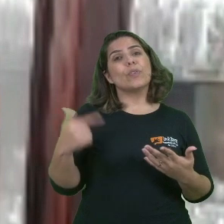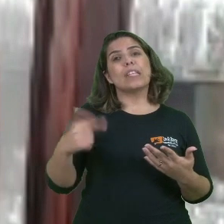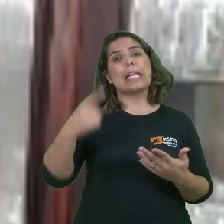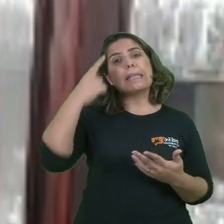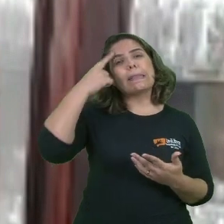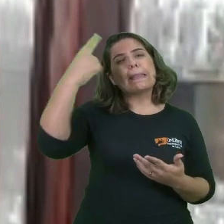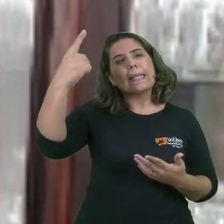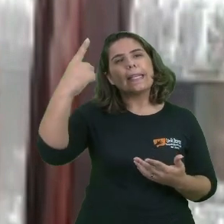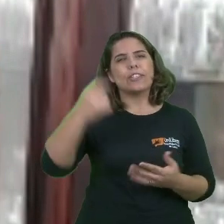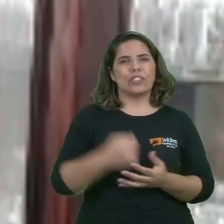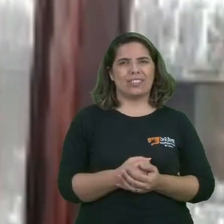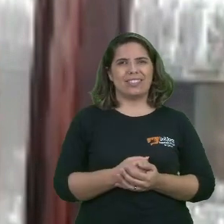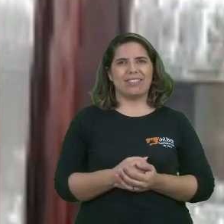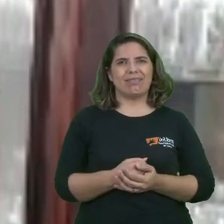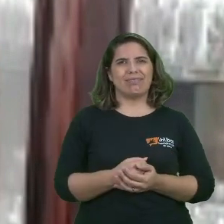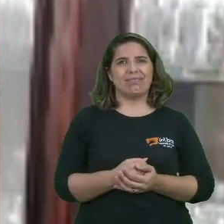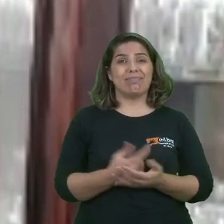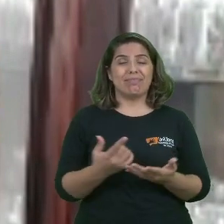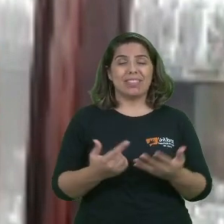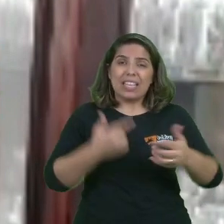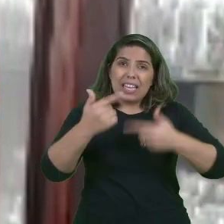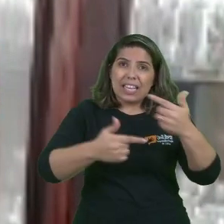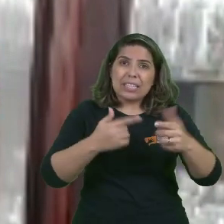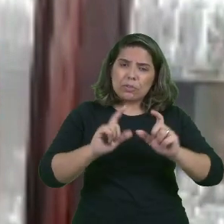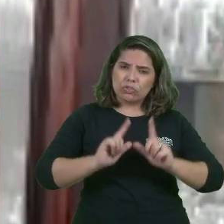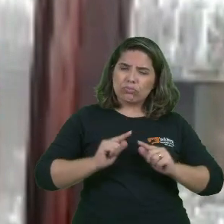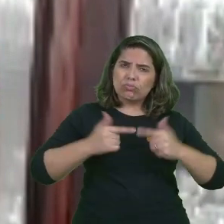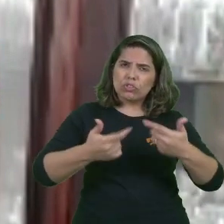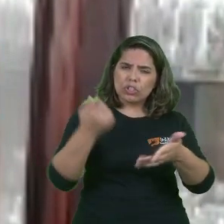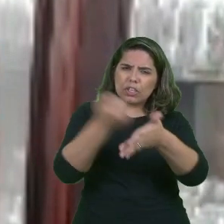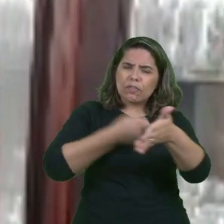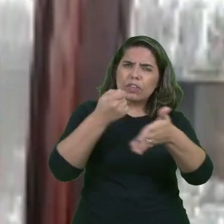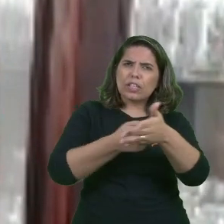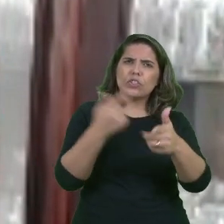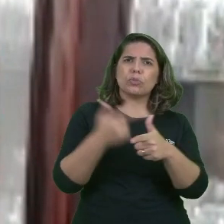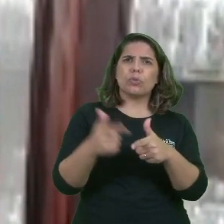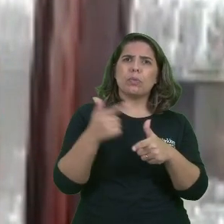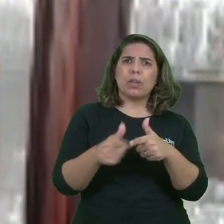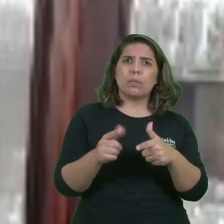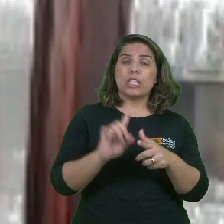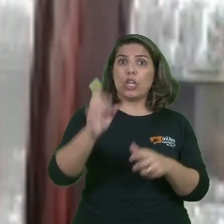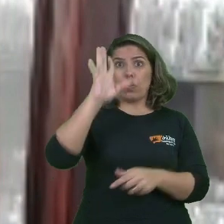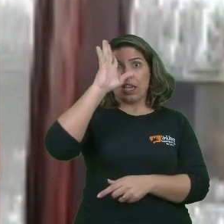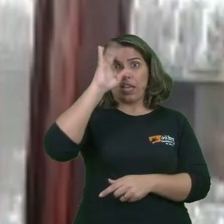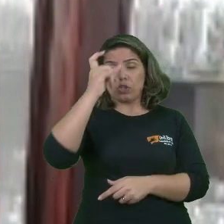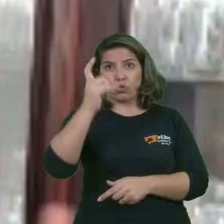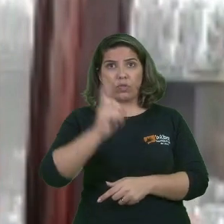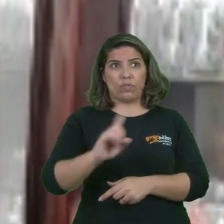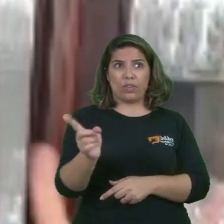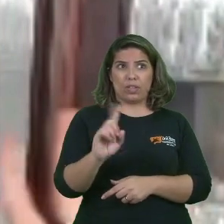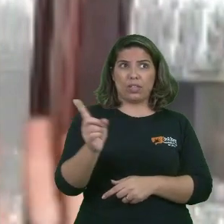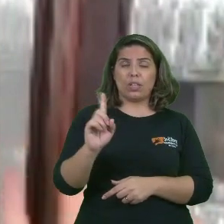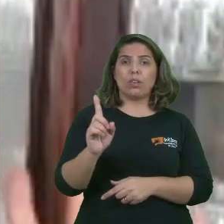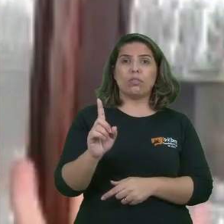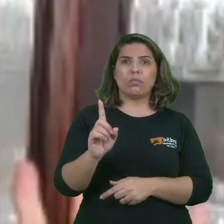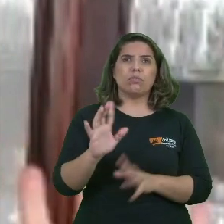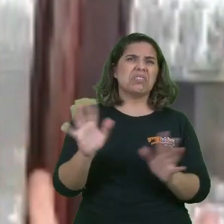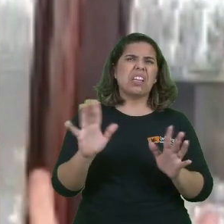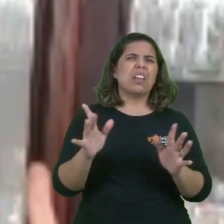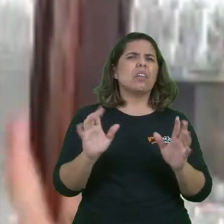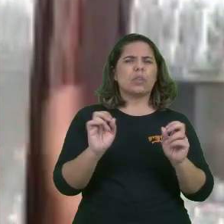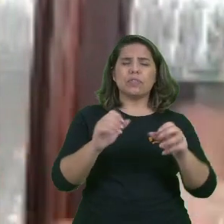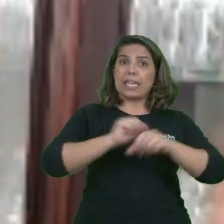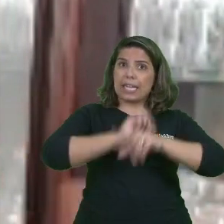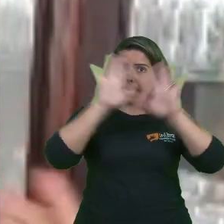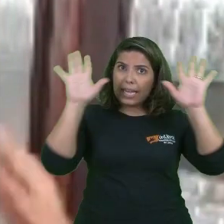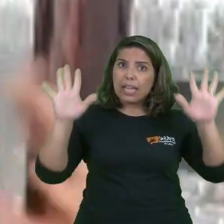inteligência sido posta serviço de frente a esses problemas não resolvidos 1 eu não faço questão de